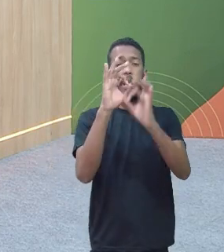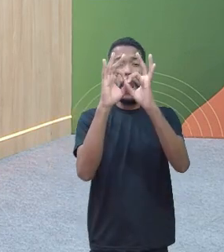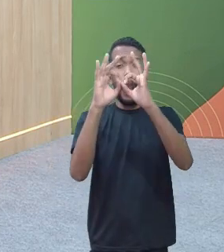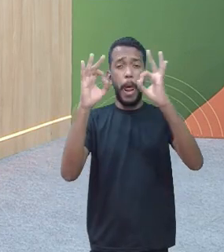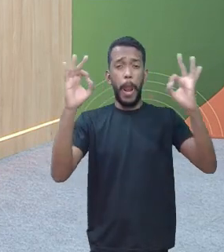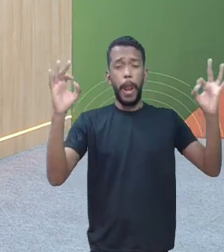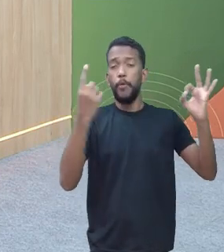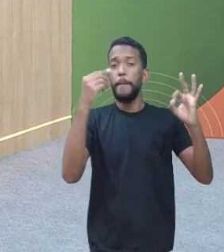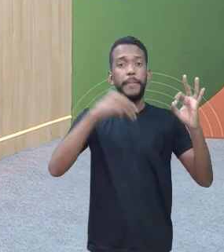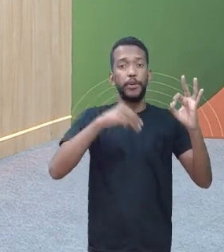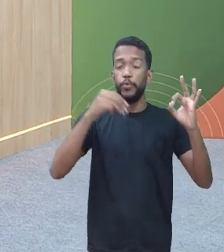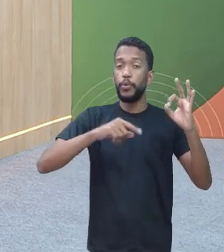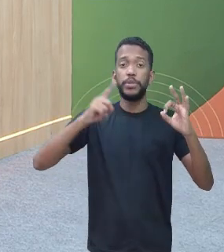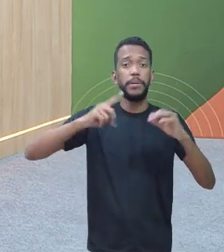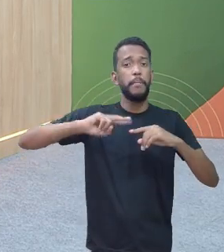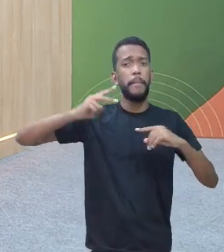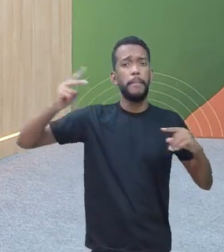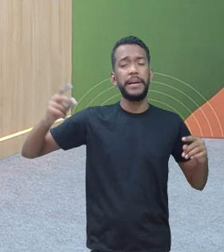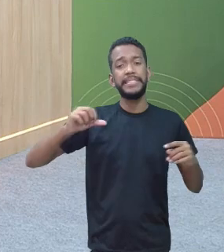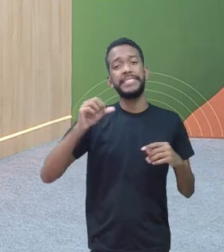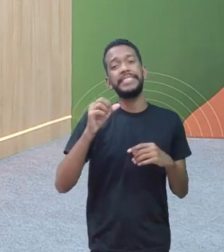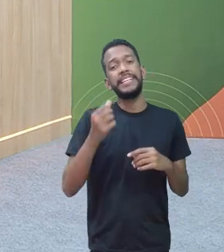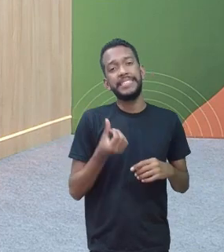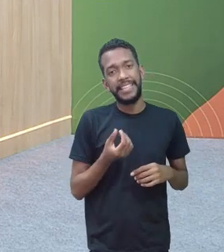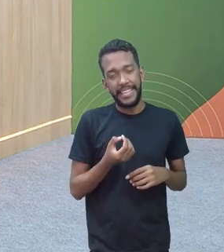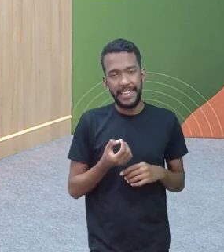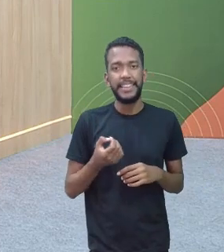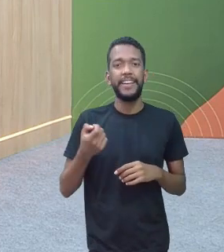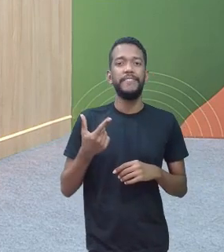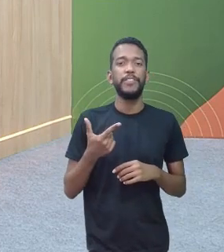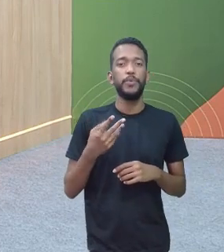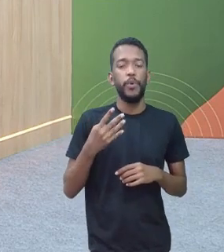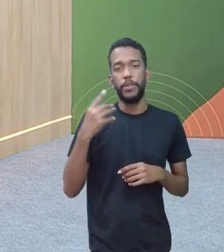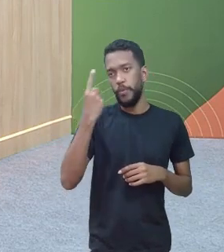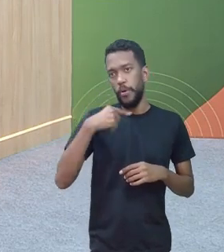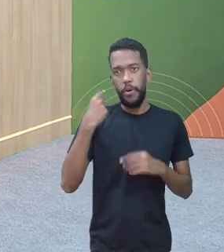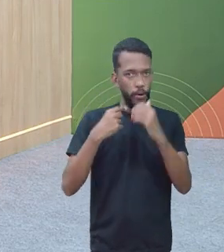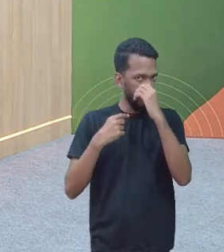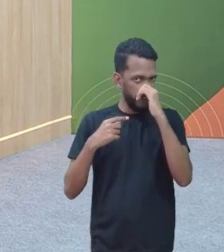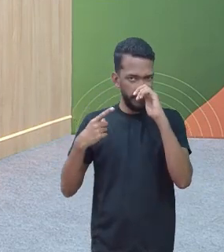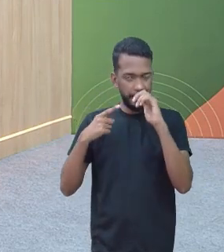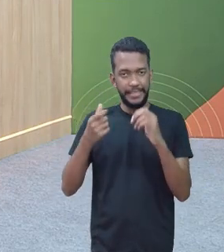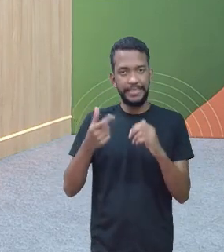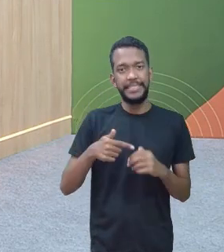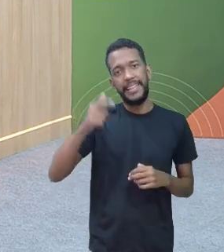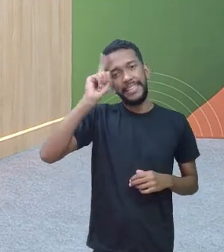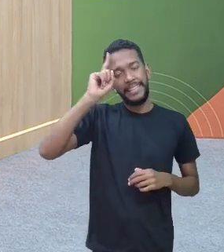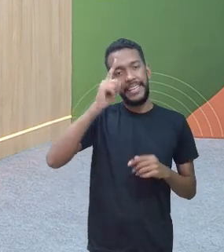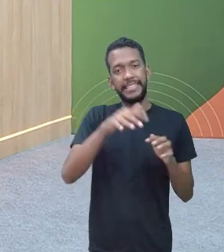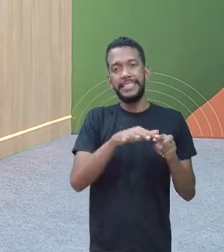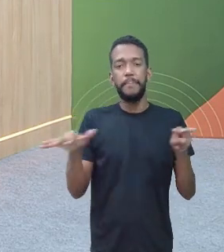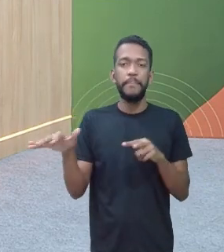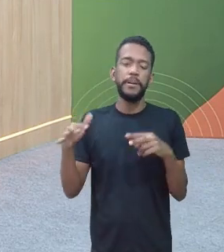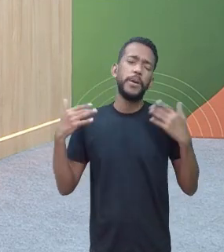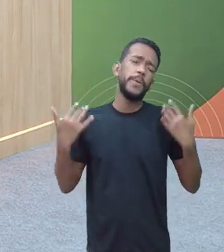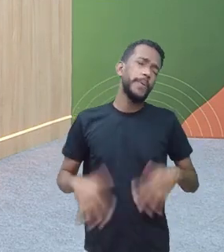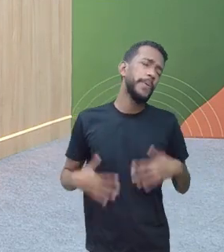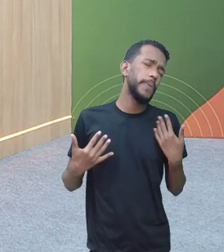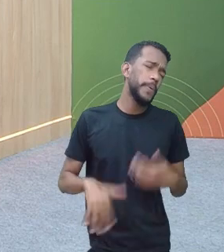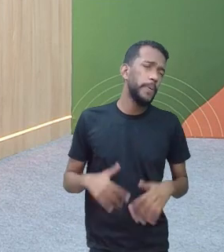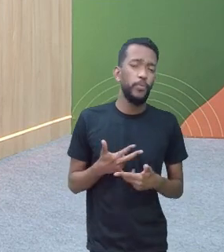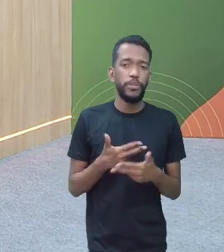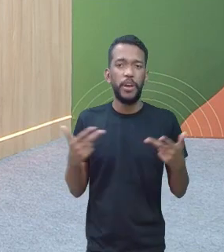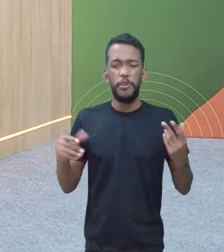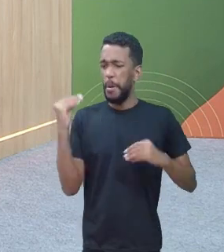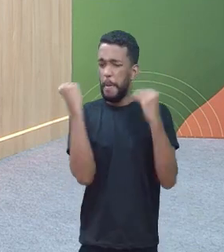1 minuto. Se a gente multiplicar por 60, se a gente multiplicar por 24 horas e isso 7 dias na semana, gente, é muita coisa que a